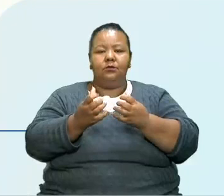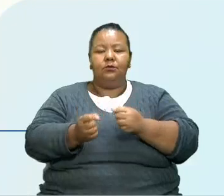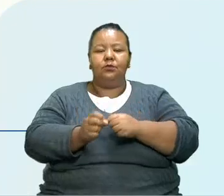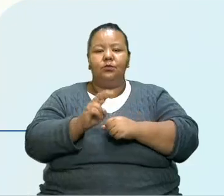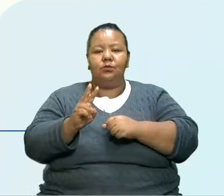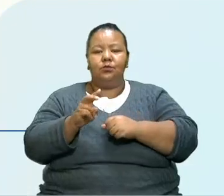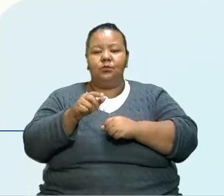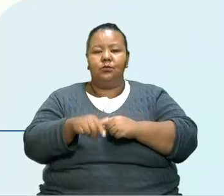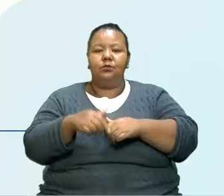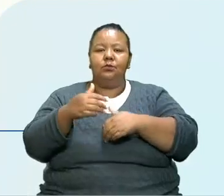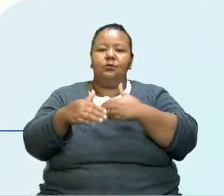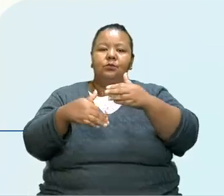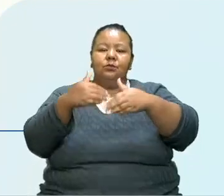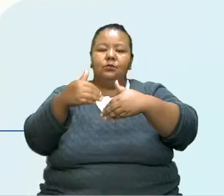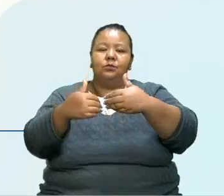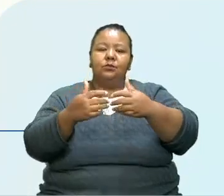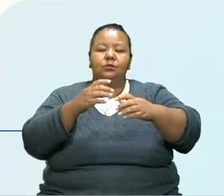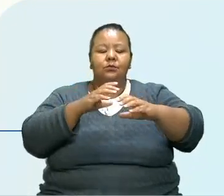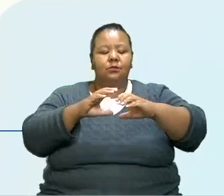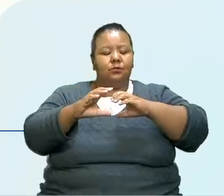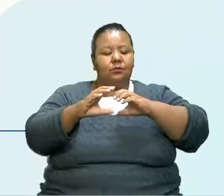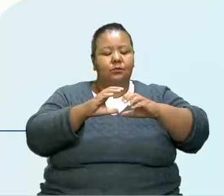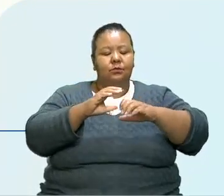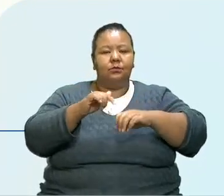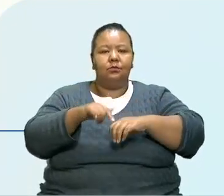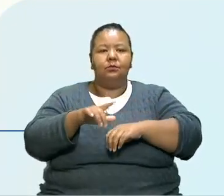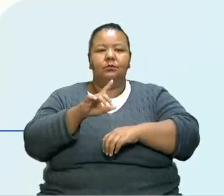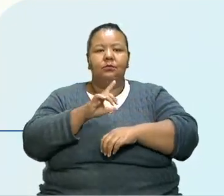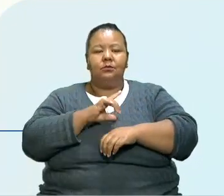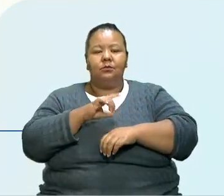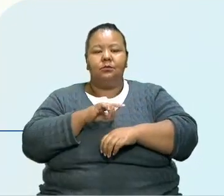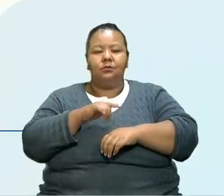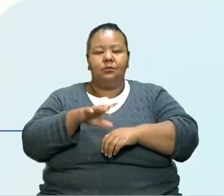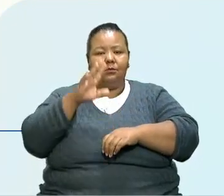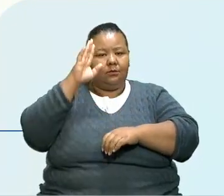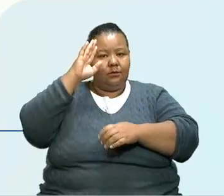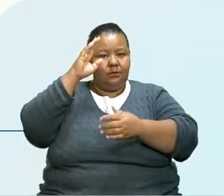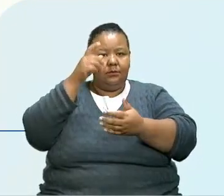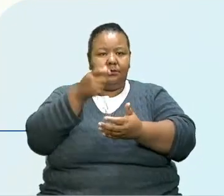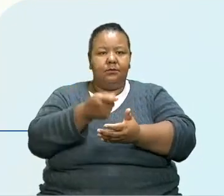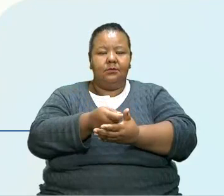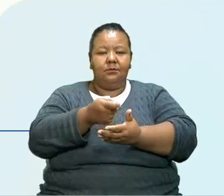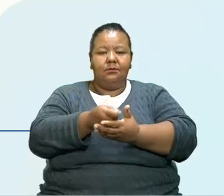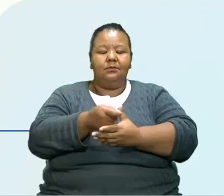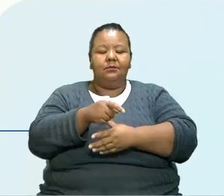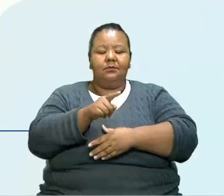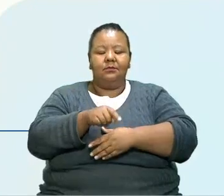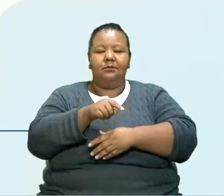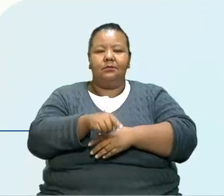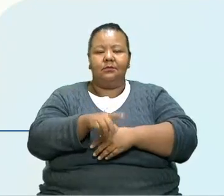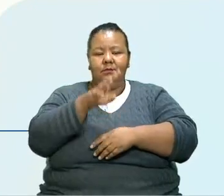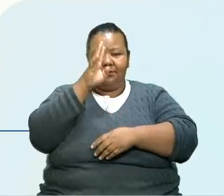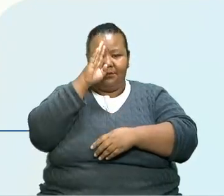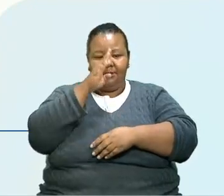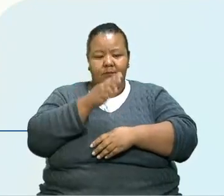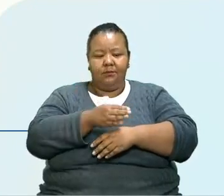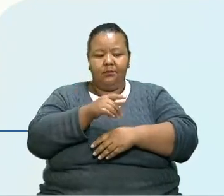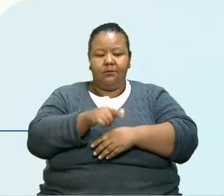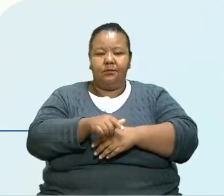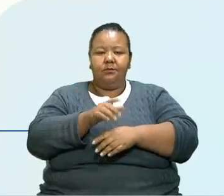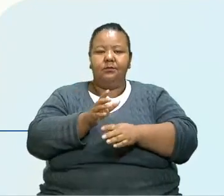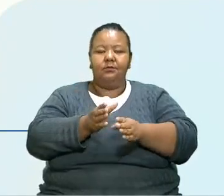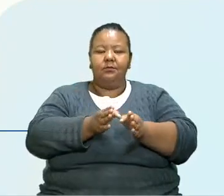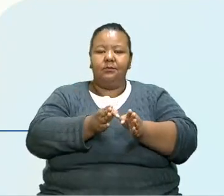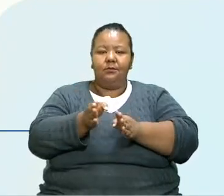o processo de comunicação. Eu tenho a parte da decisão, que envolve diretamente a direção,